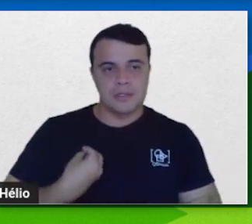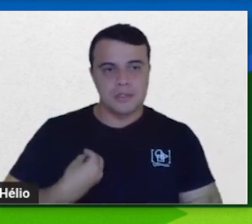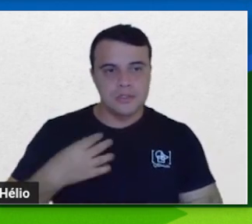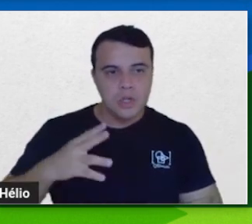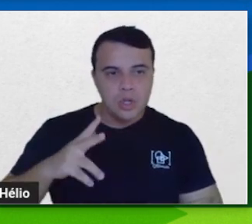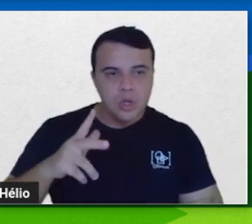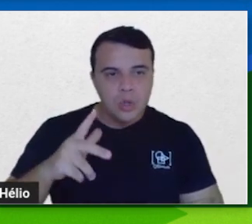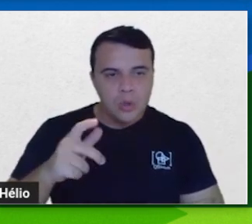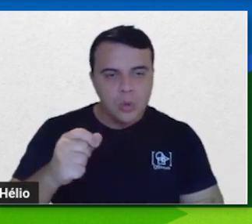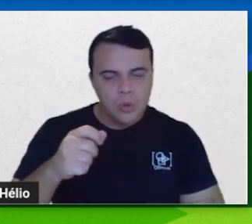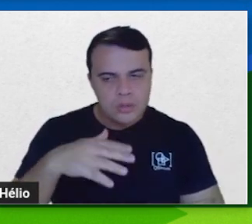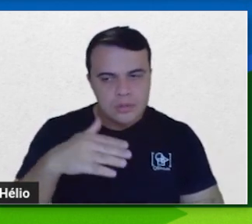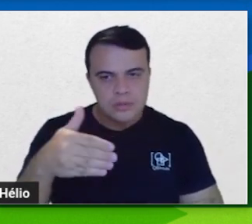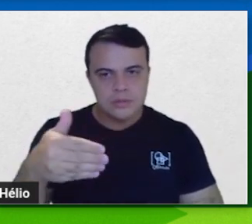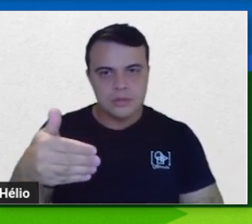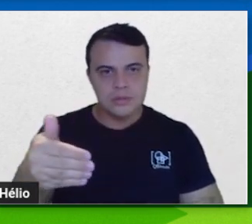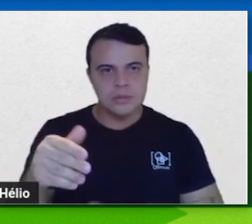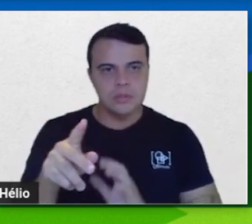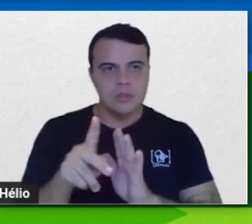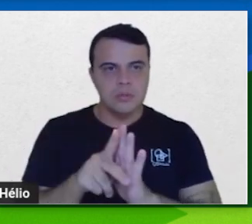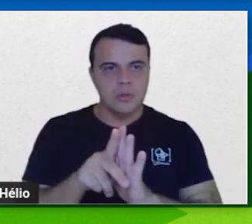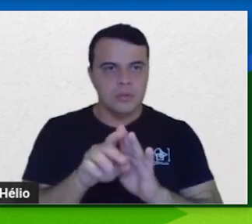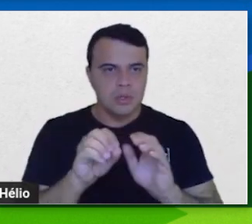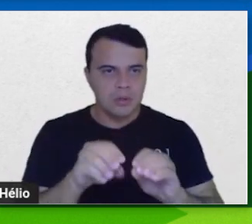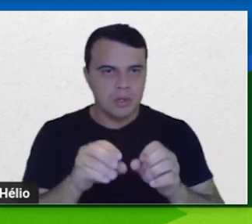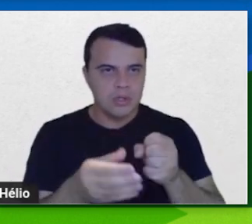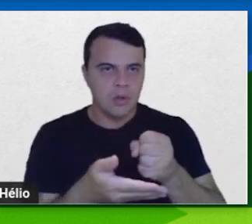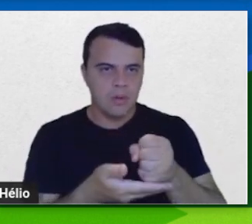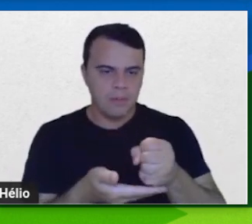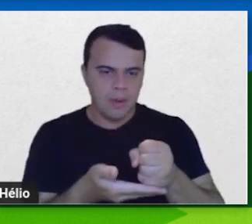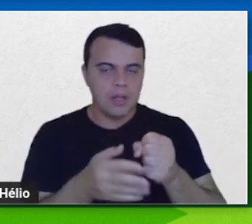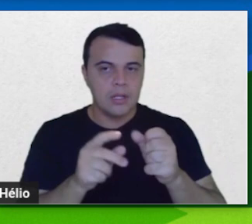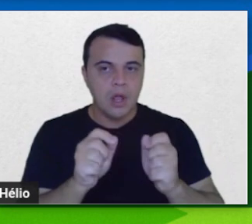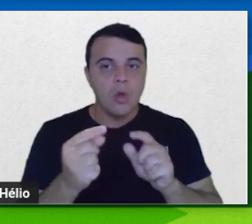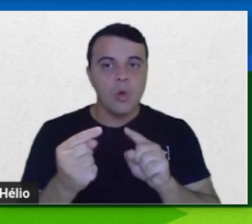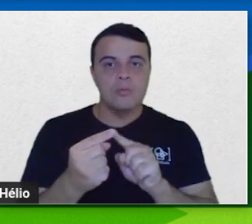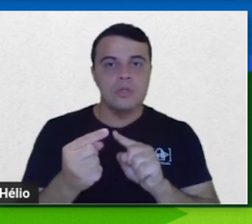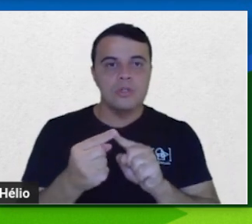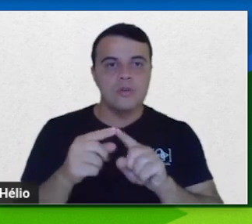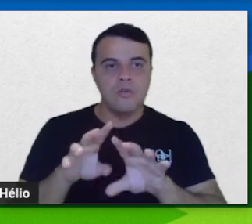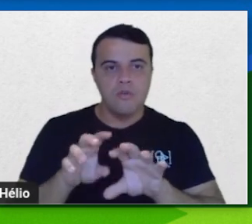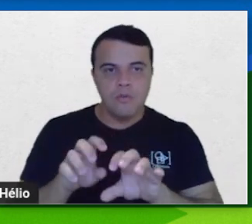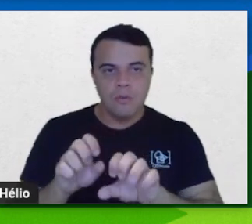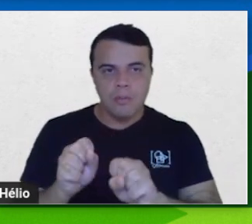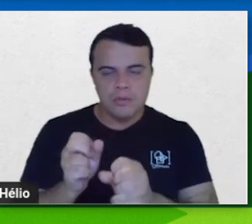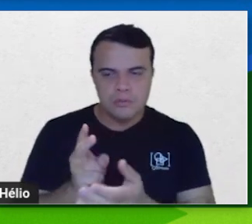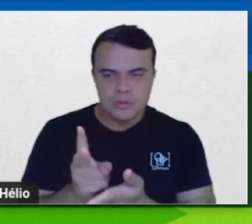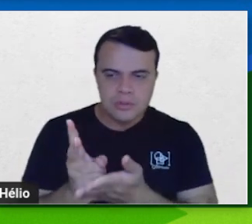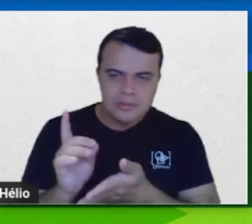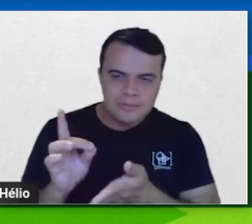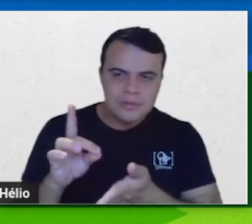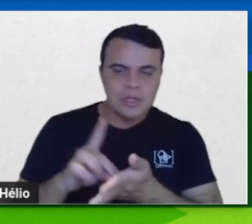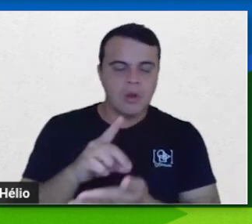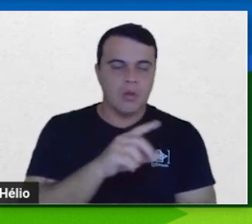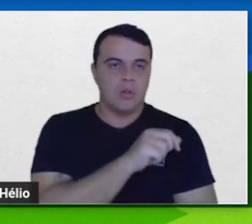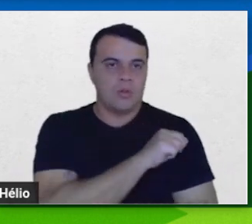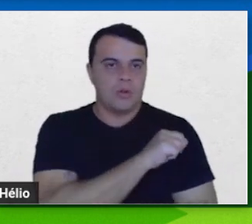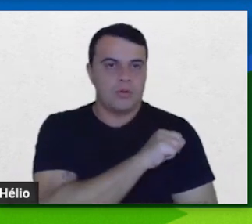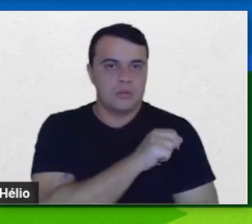as etapas da modalidade de educação básica, visando garantir a formação integral dos alunos. Então, como eu